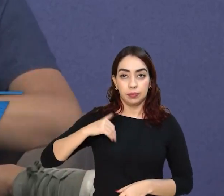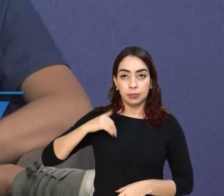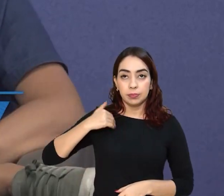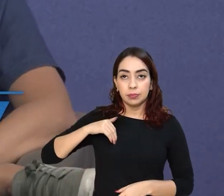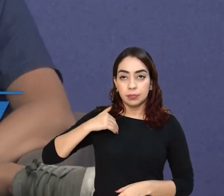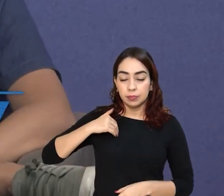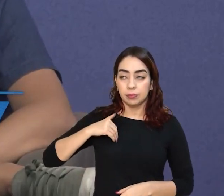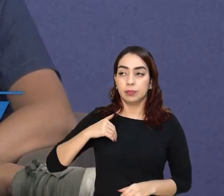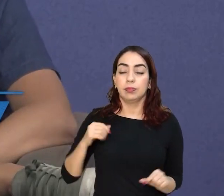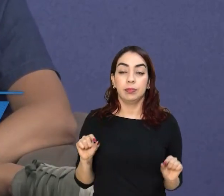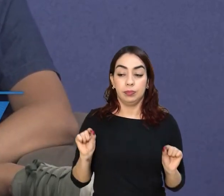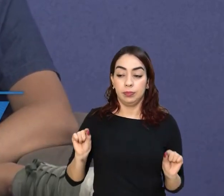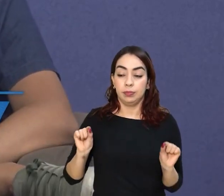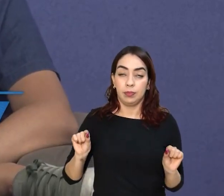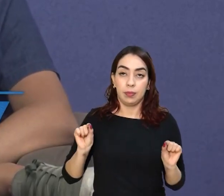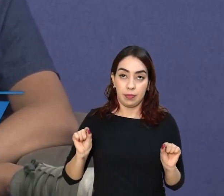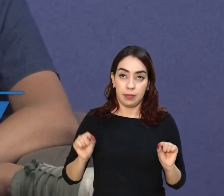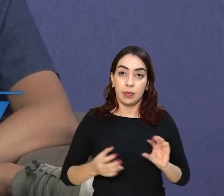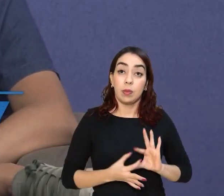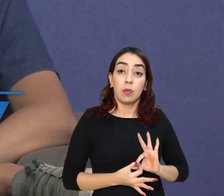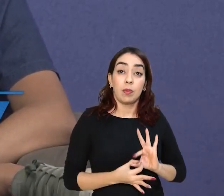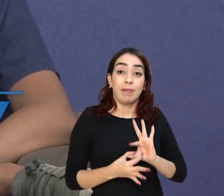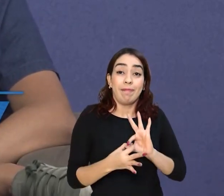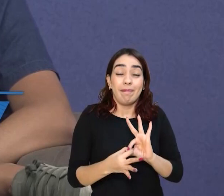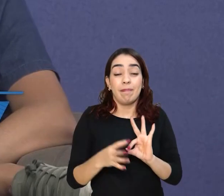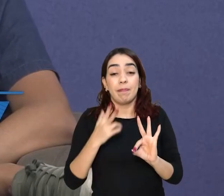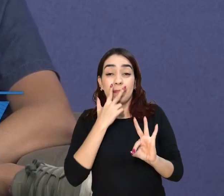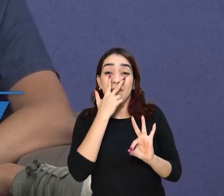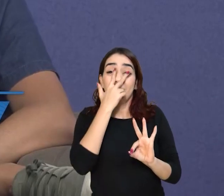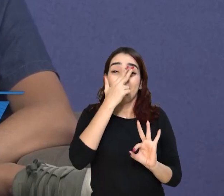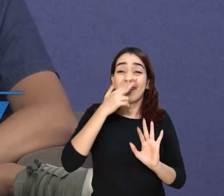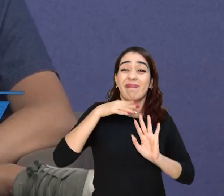o aproveitamento, a tendência é cair. Mas